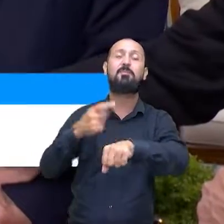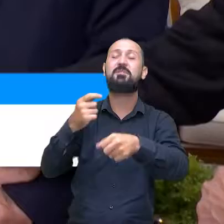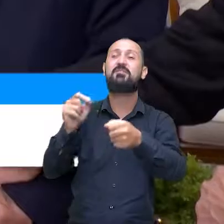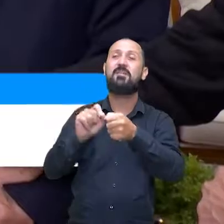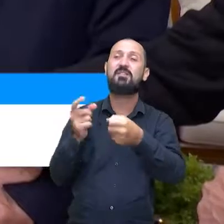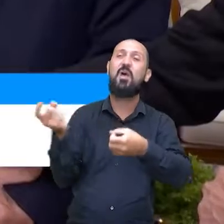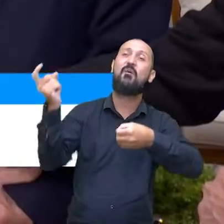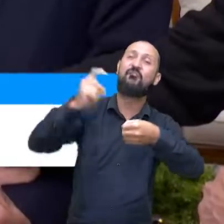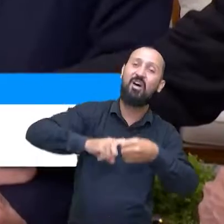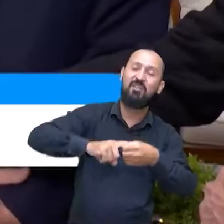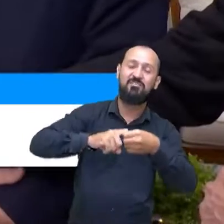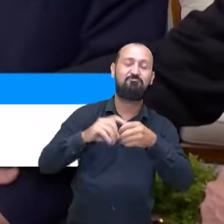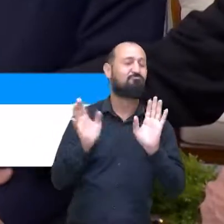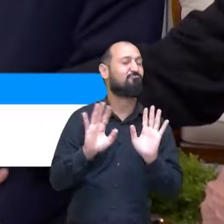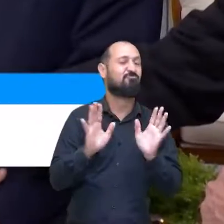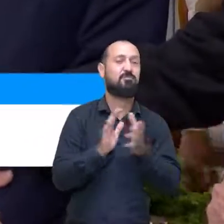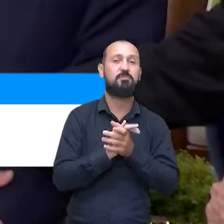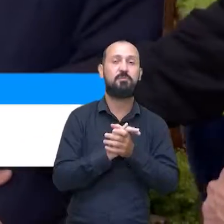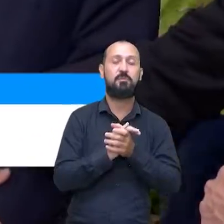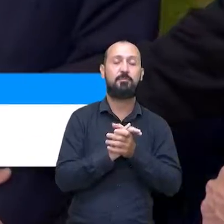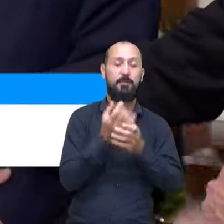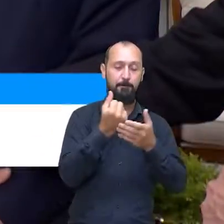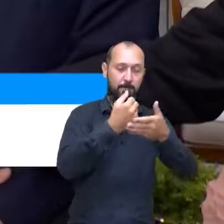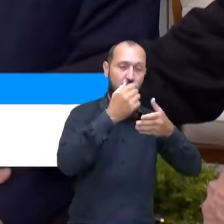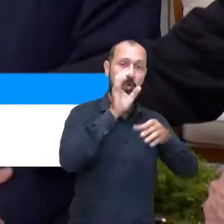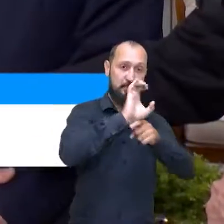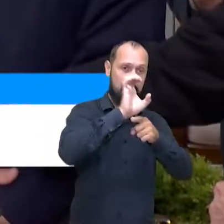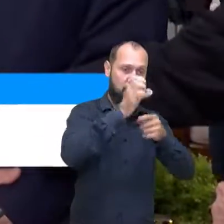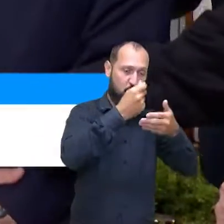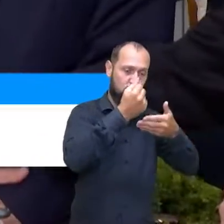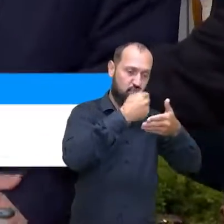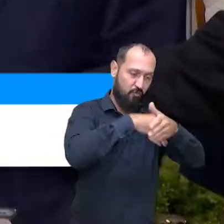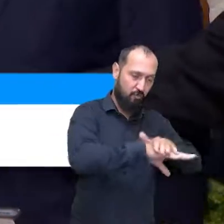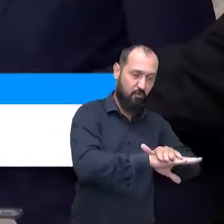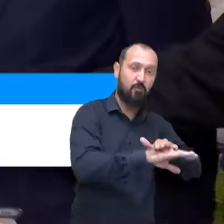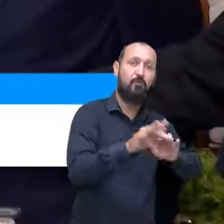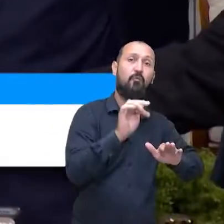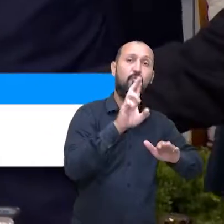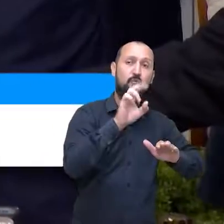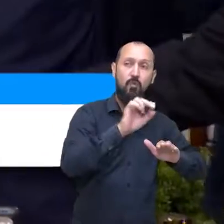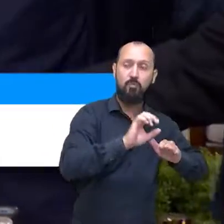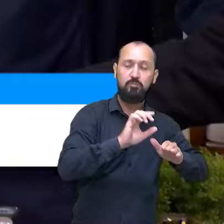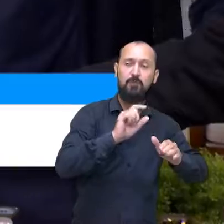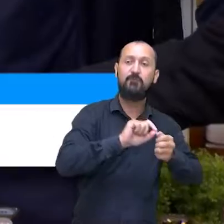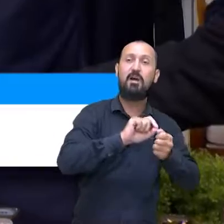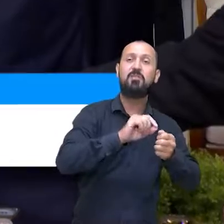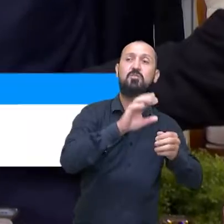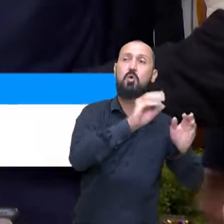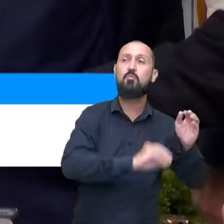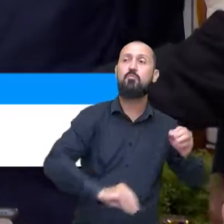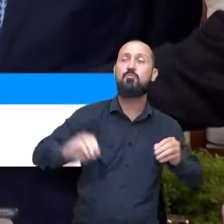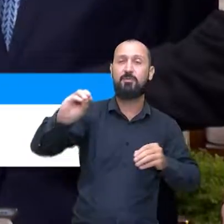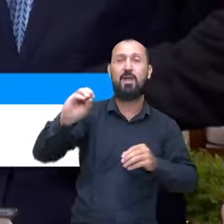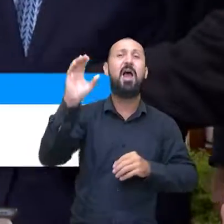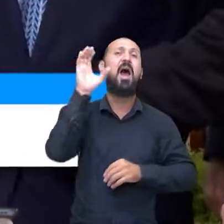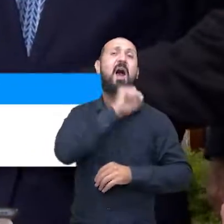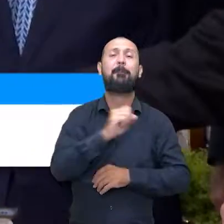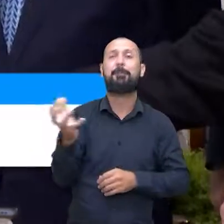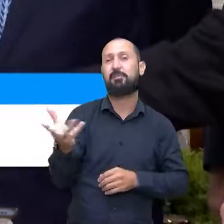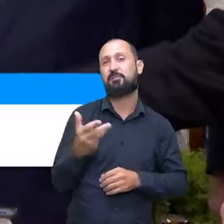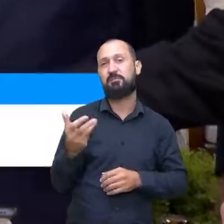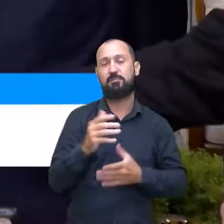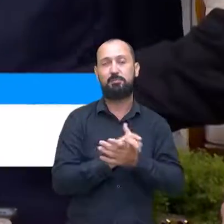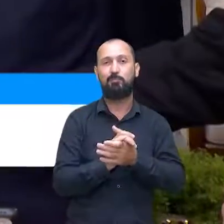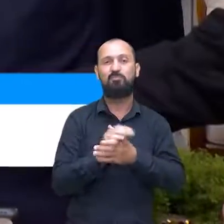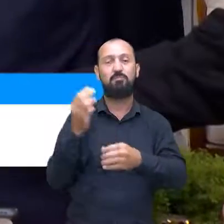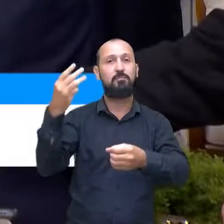automática, você não precisa conveniar. Então eu pego o fundo estadual e faço a transferência financeira. Então, isso dá